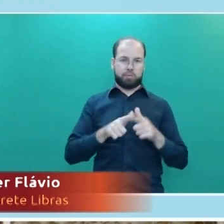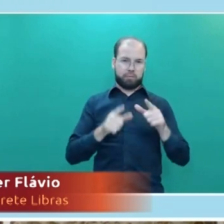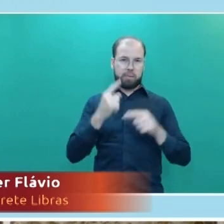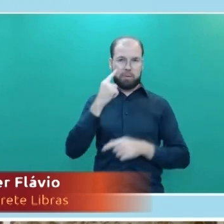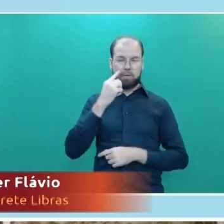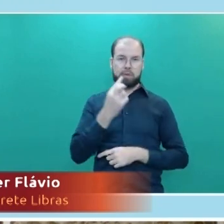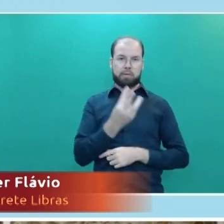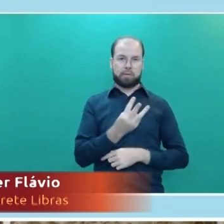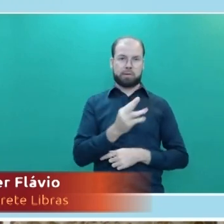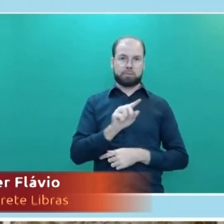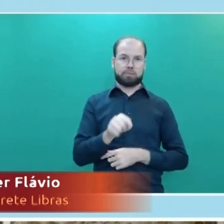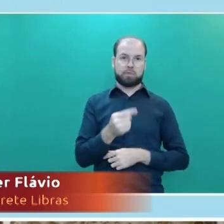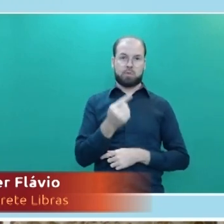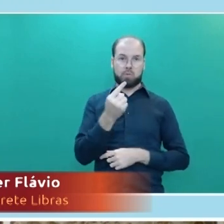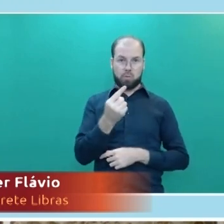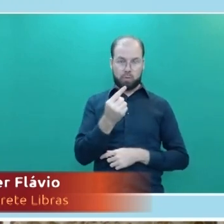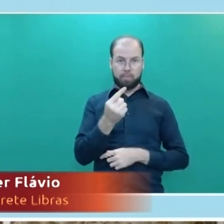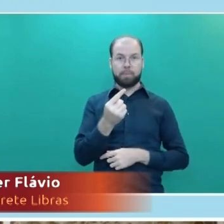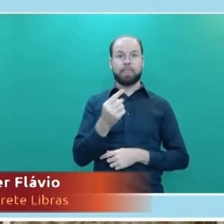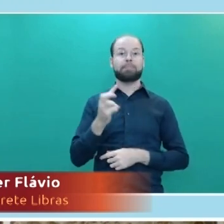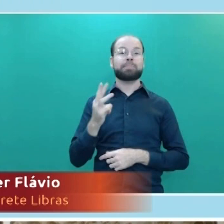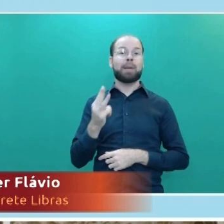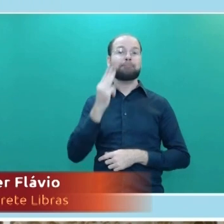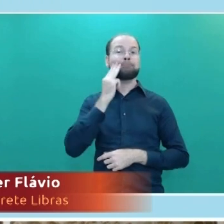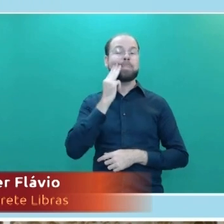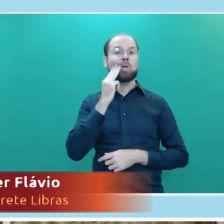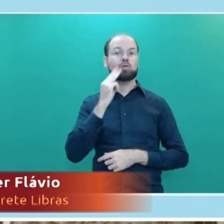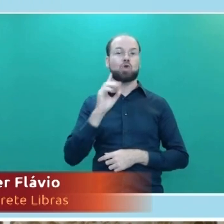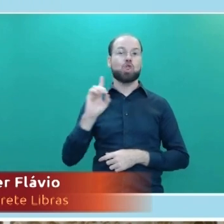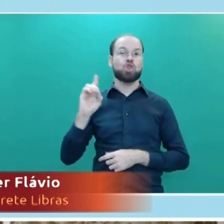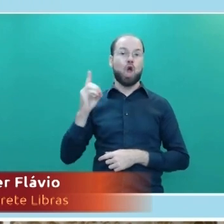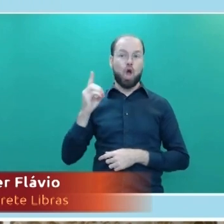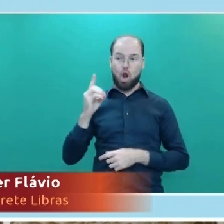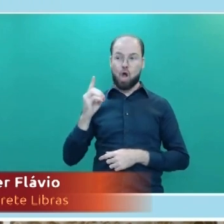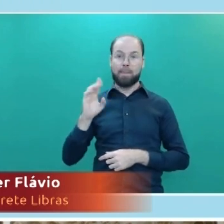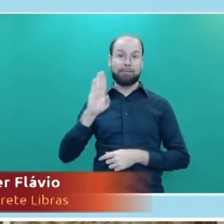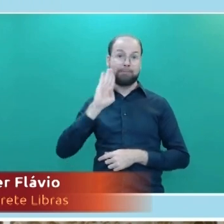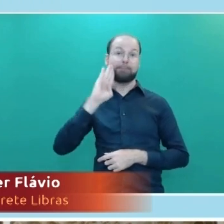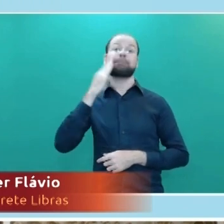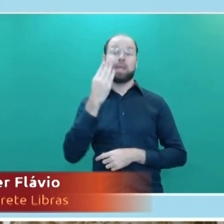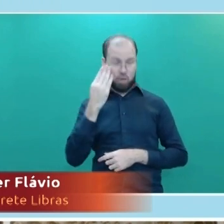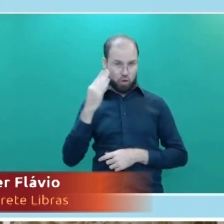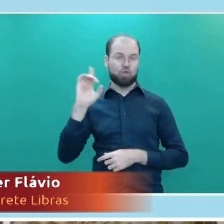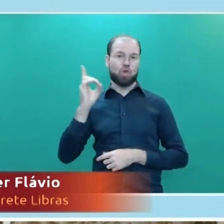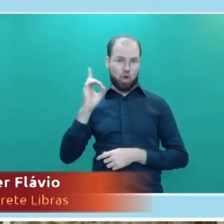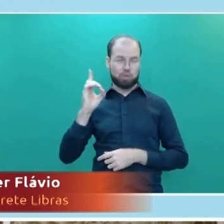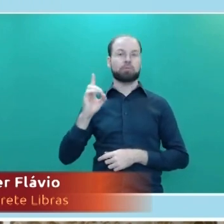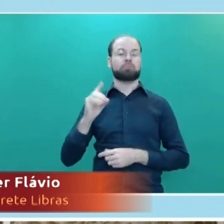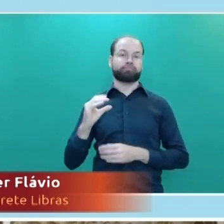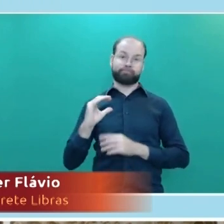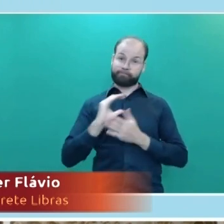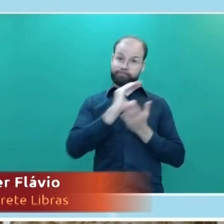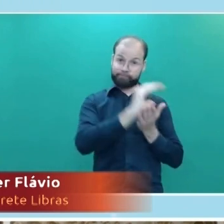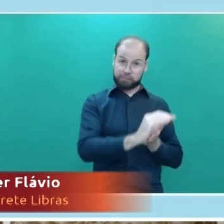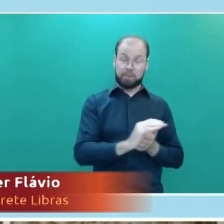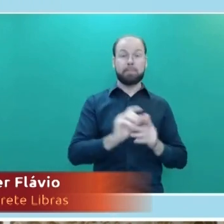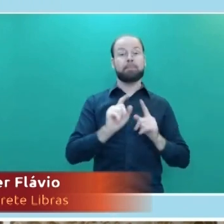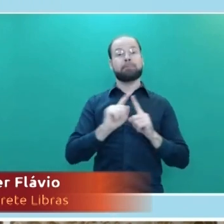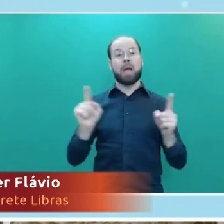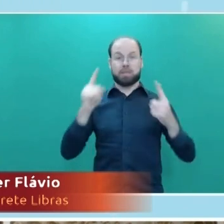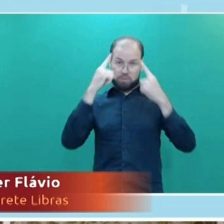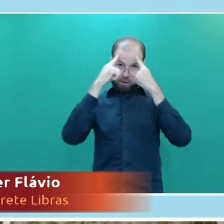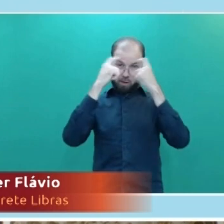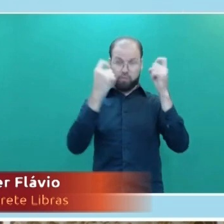3,1 bilhões de dólares e a violência nas escolas aumentou, né?